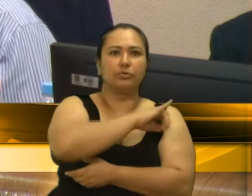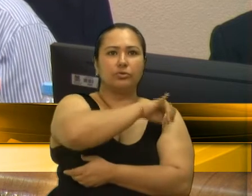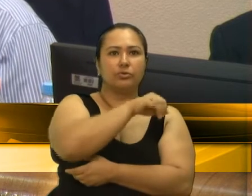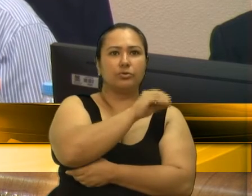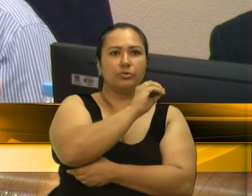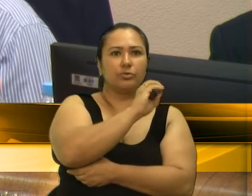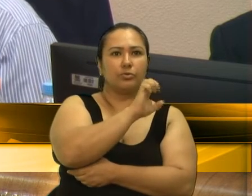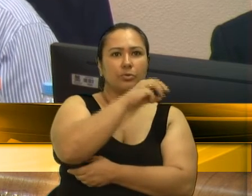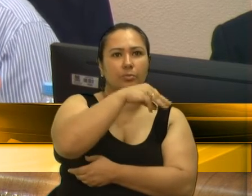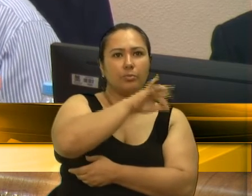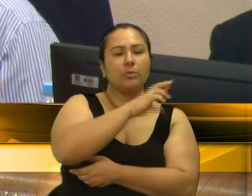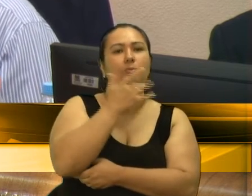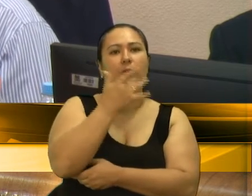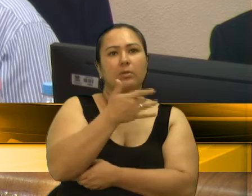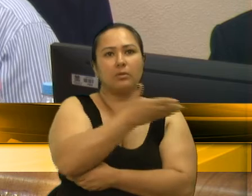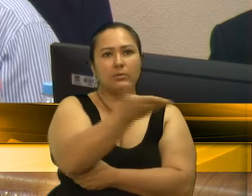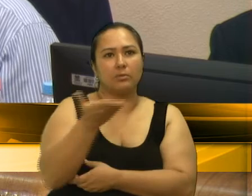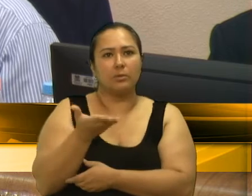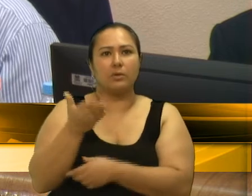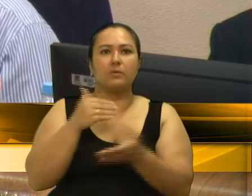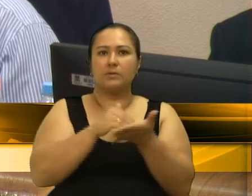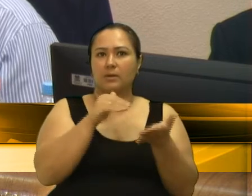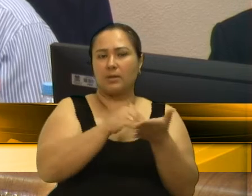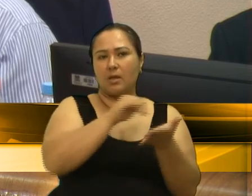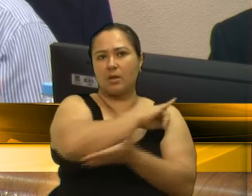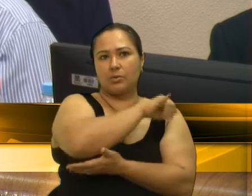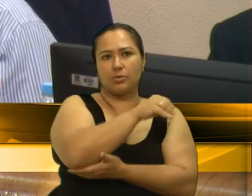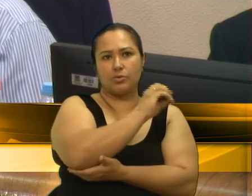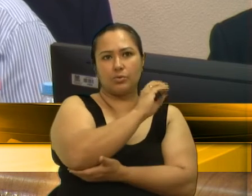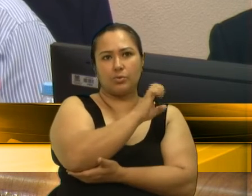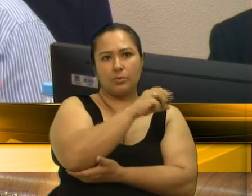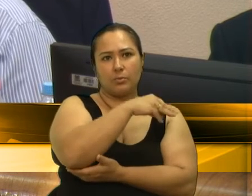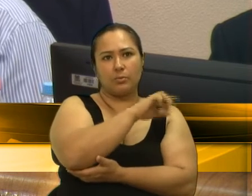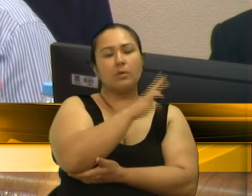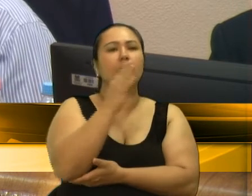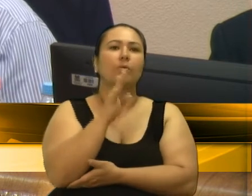todos os presentes. O secretário Joelmir já comentou que tem conhecimento do decreto